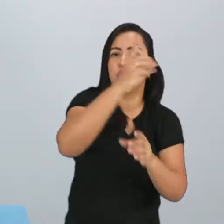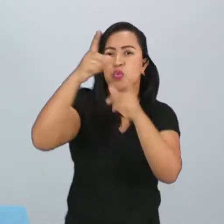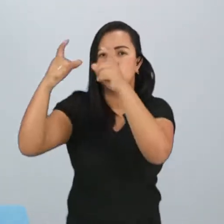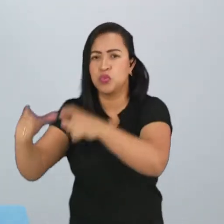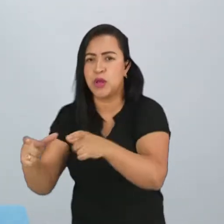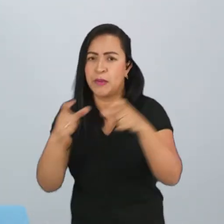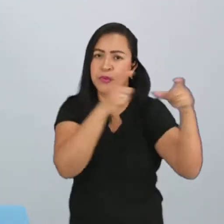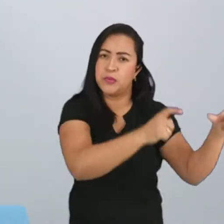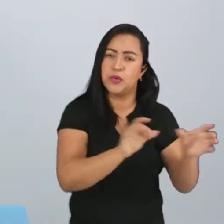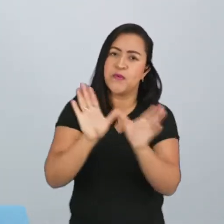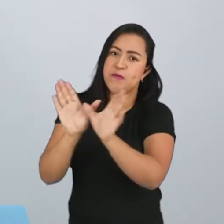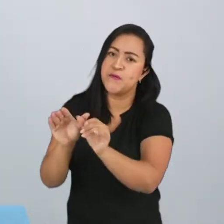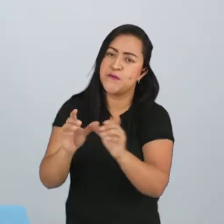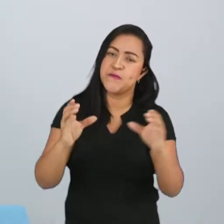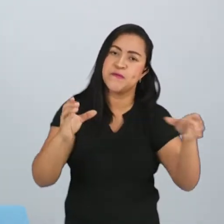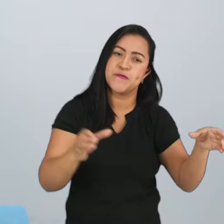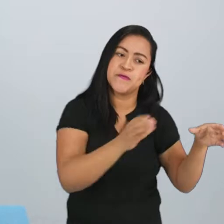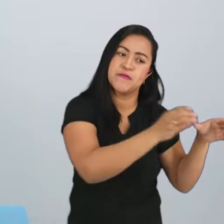ok?